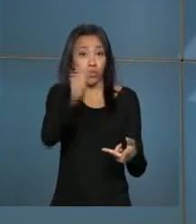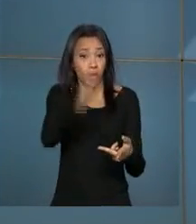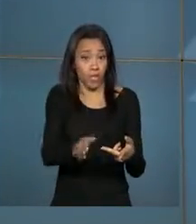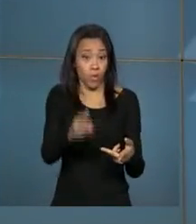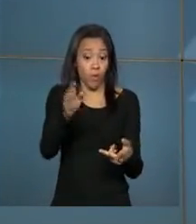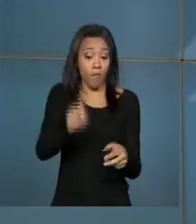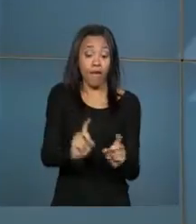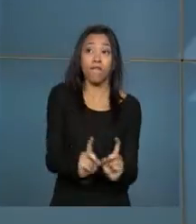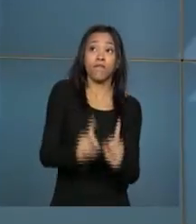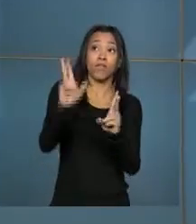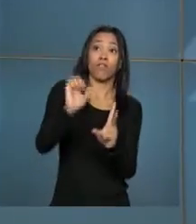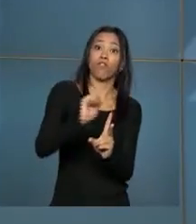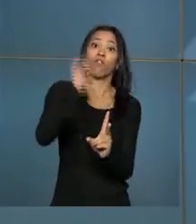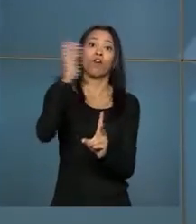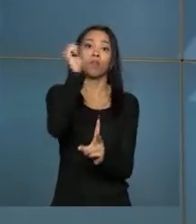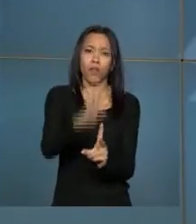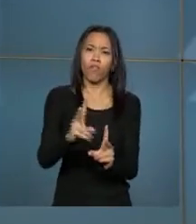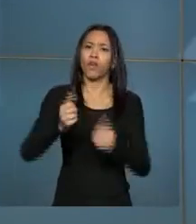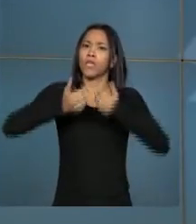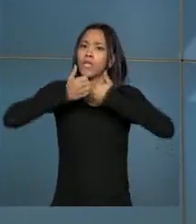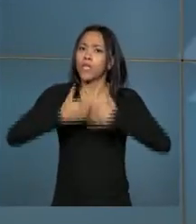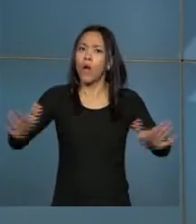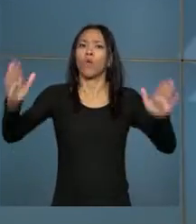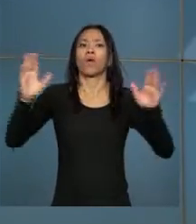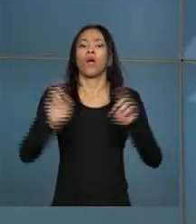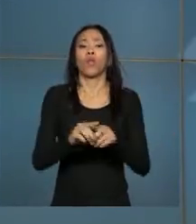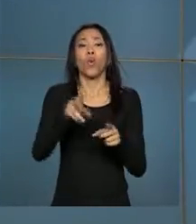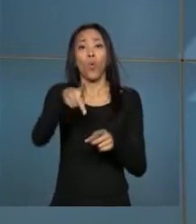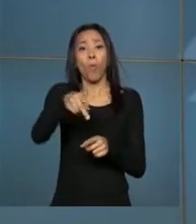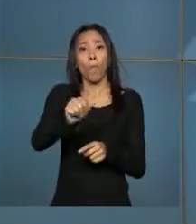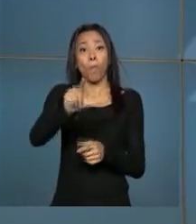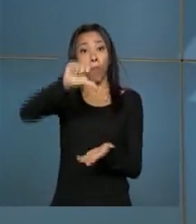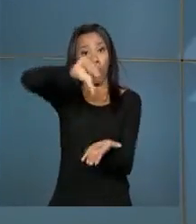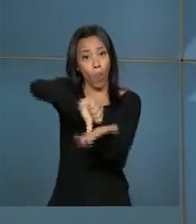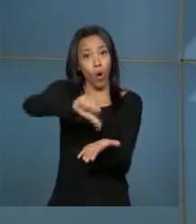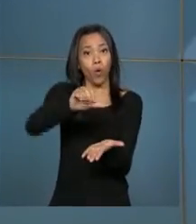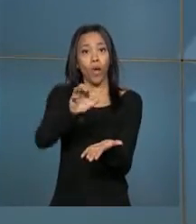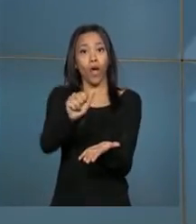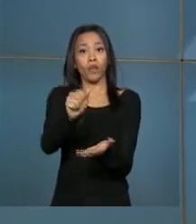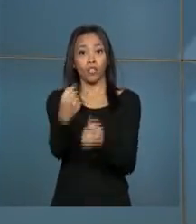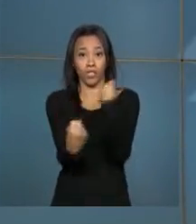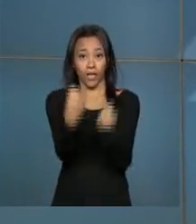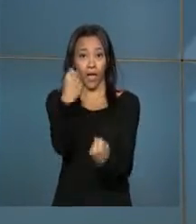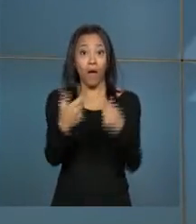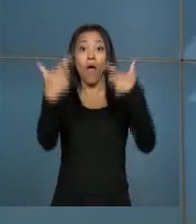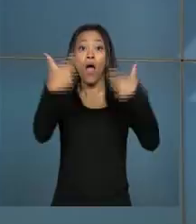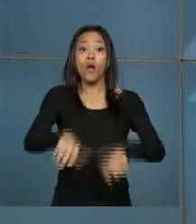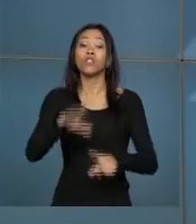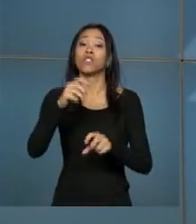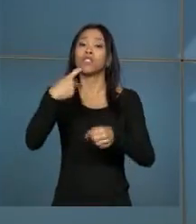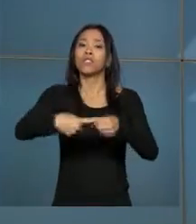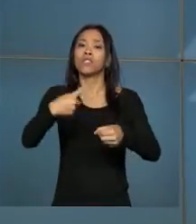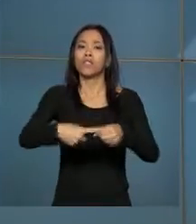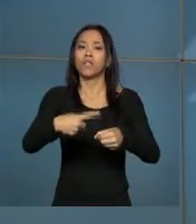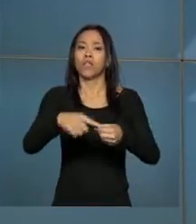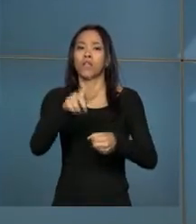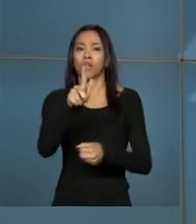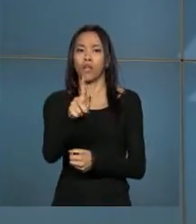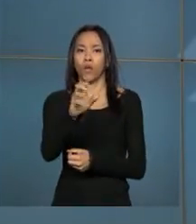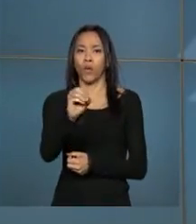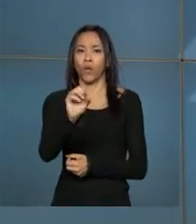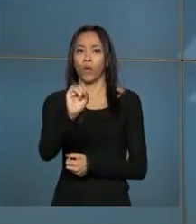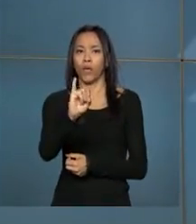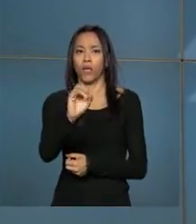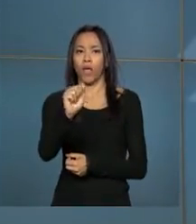países, foi inaugurado em abril deste ano um polo automotivo na cidade pernambucana de Goiânia. Em 2016, a fábrica